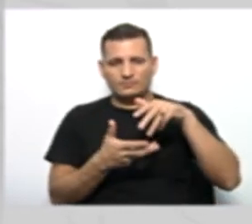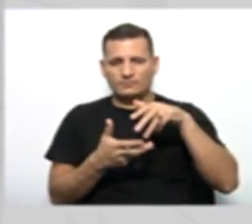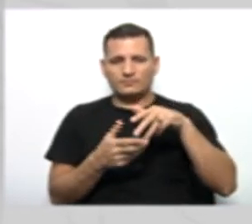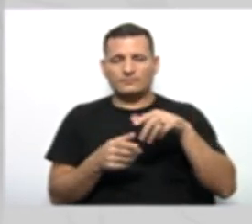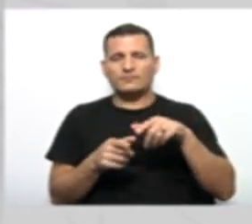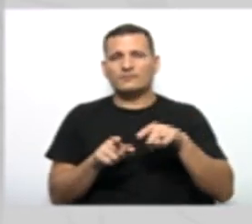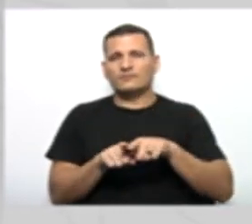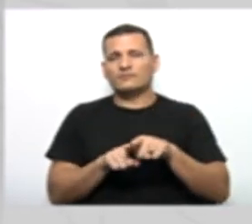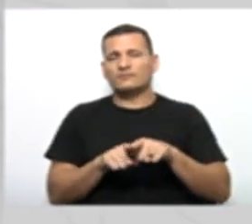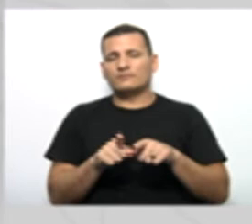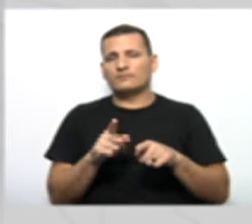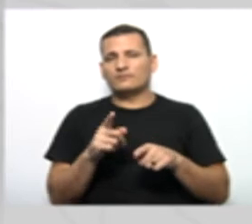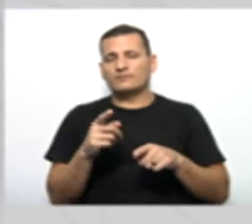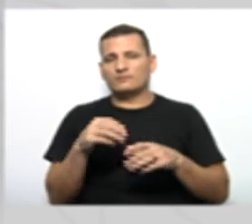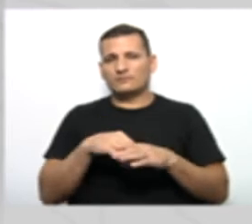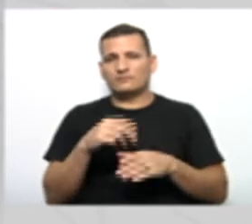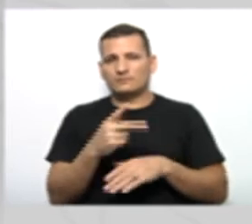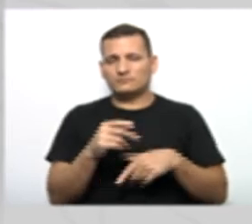em suas atividades.